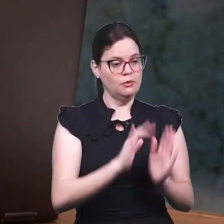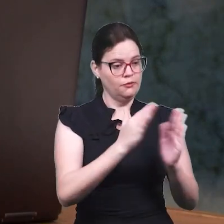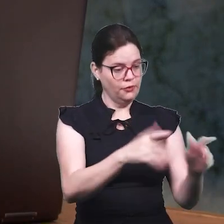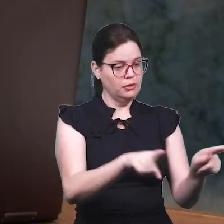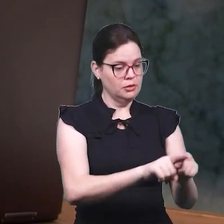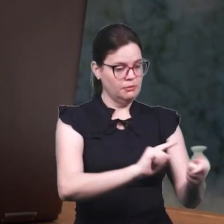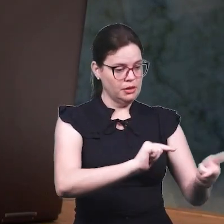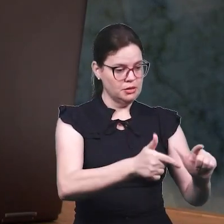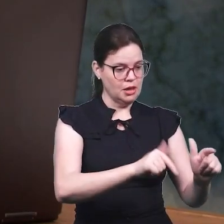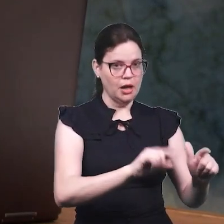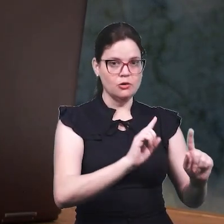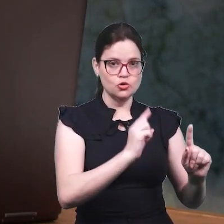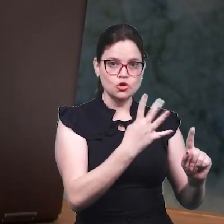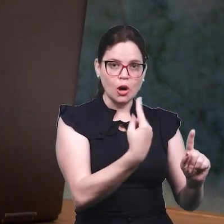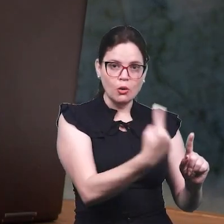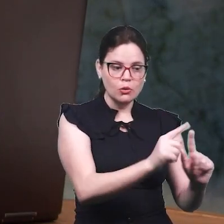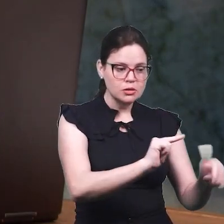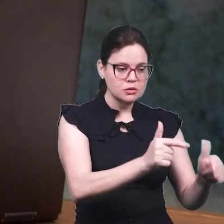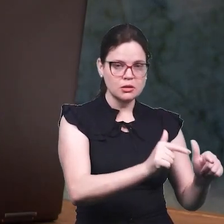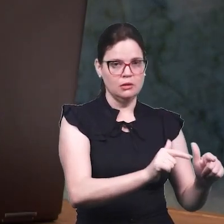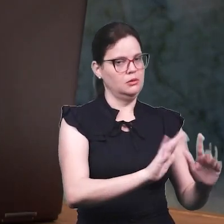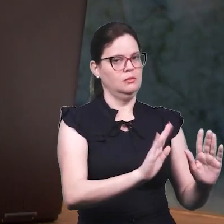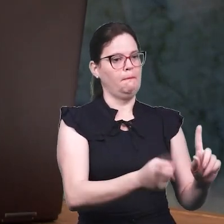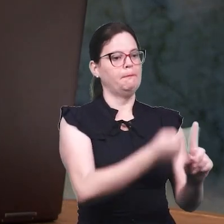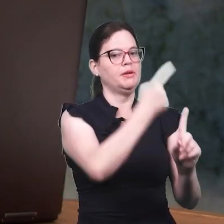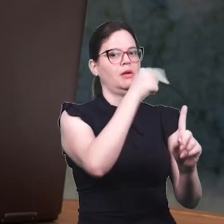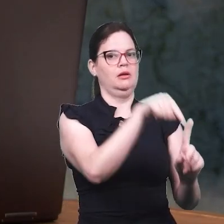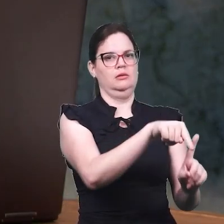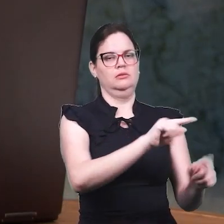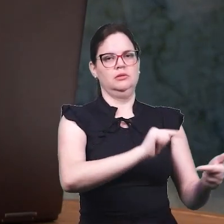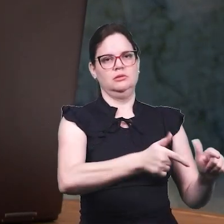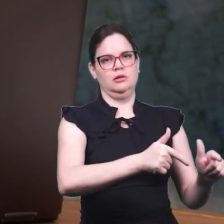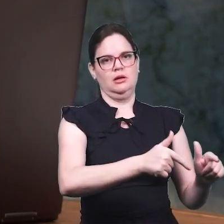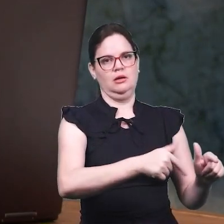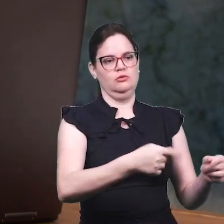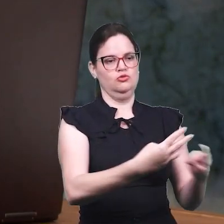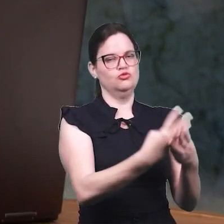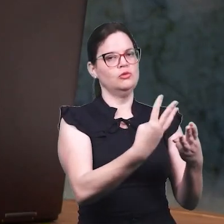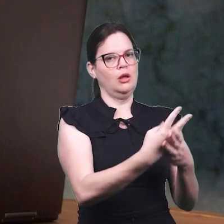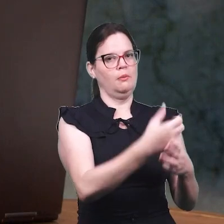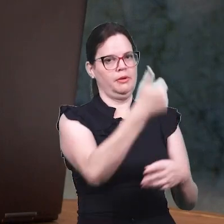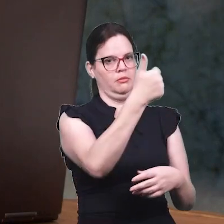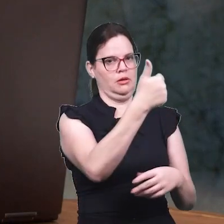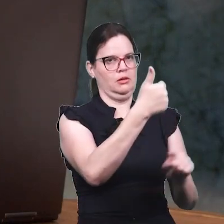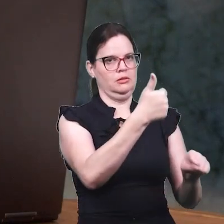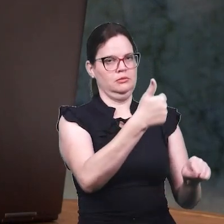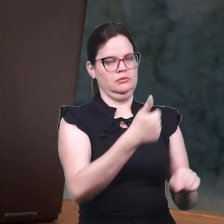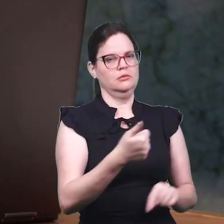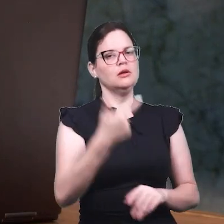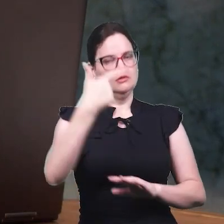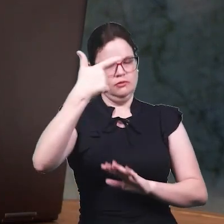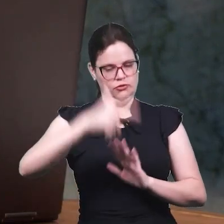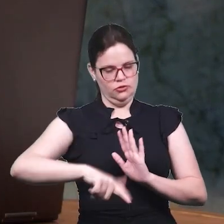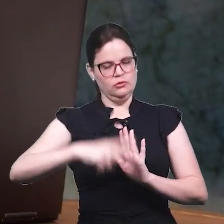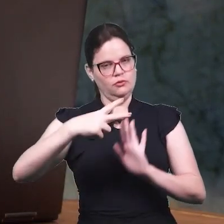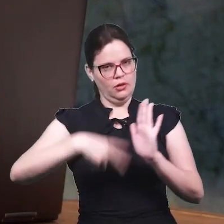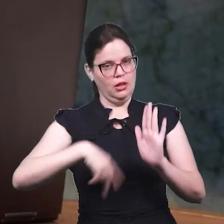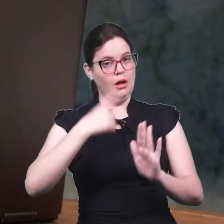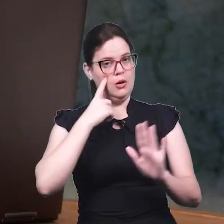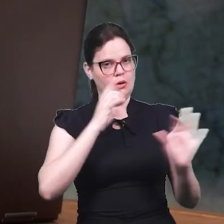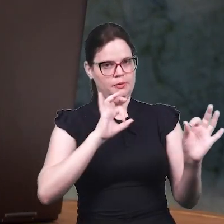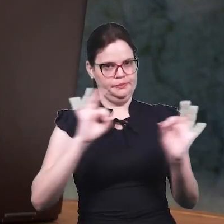Israel, mas não só para Israel. Primeiramente para o judeu. Vou repetir o